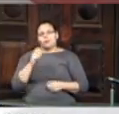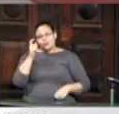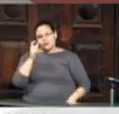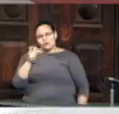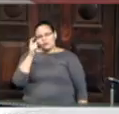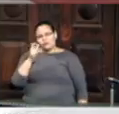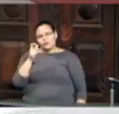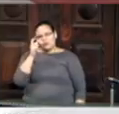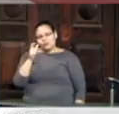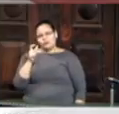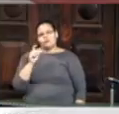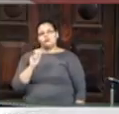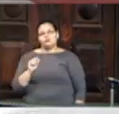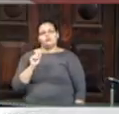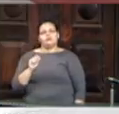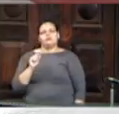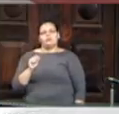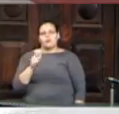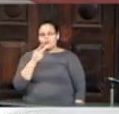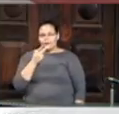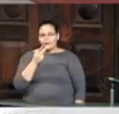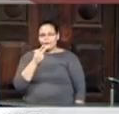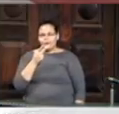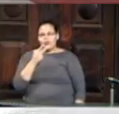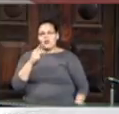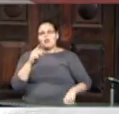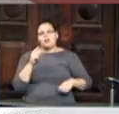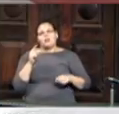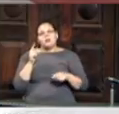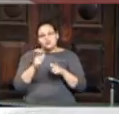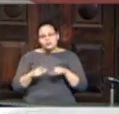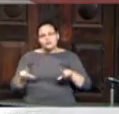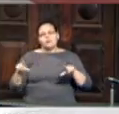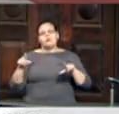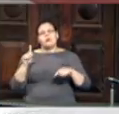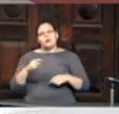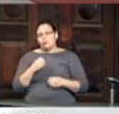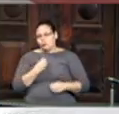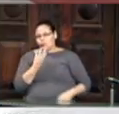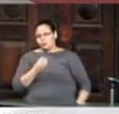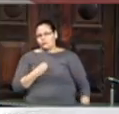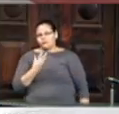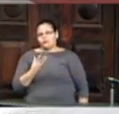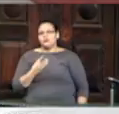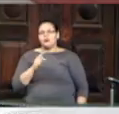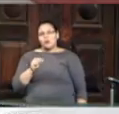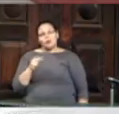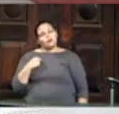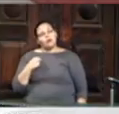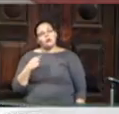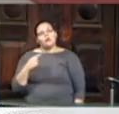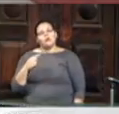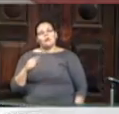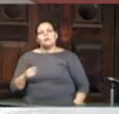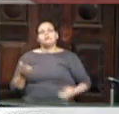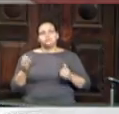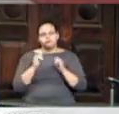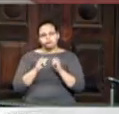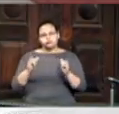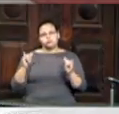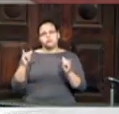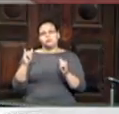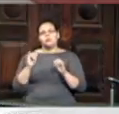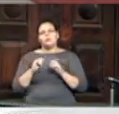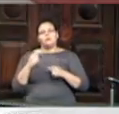Interessante que, quando a gente fala da literatura, né, da poesia, eu acabei de sair de uma campanha política